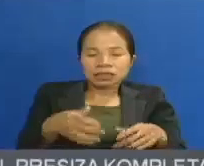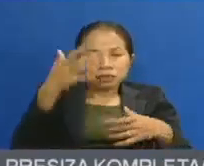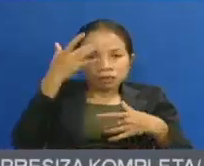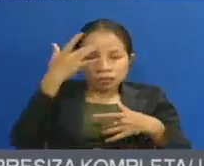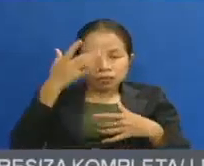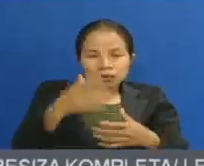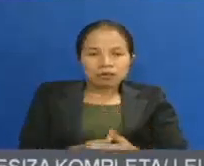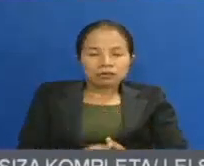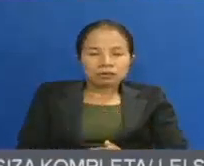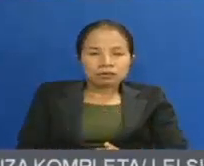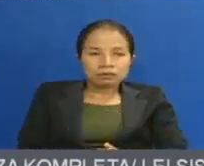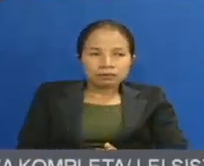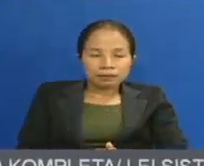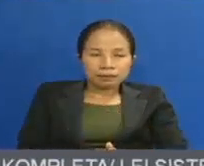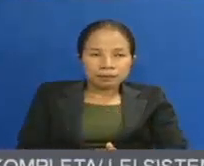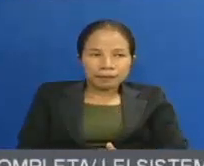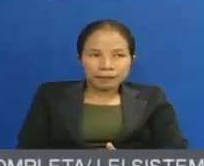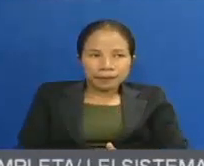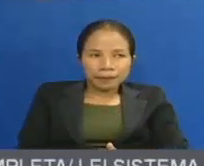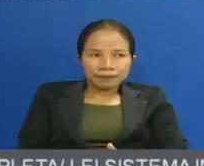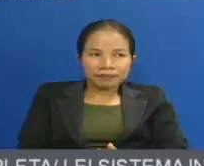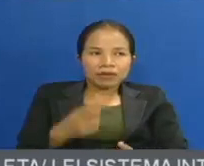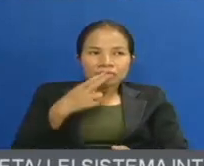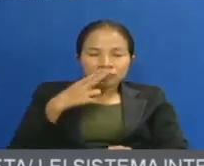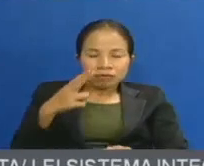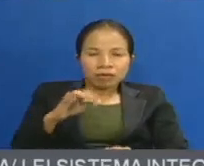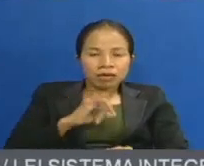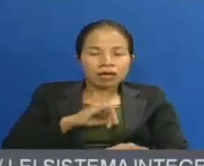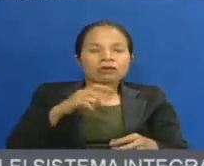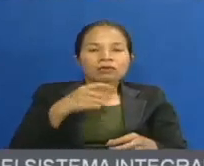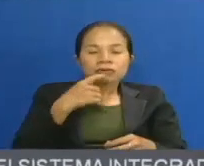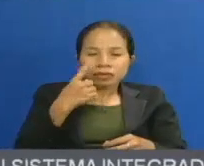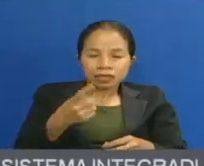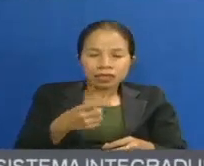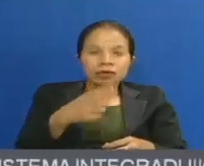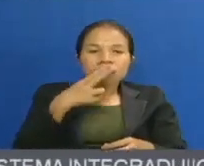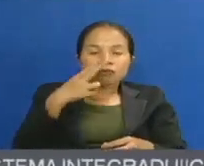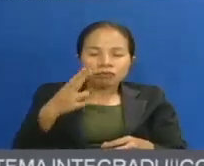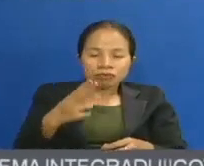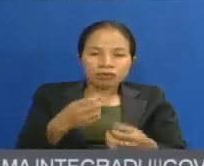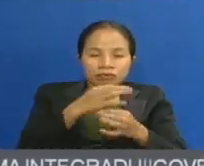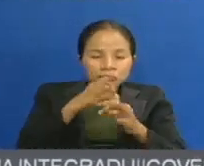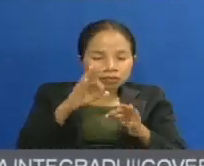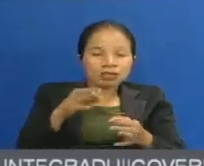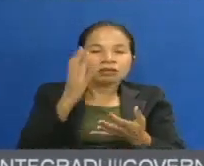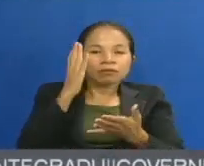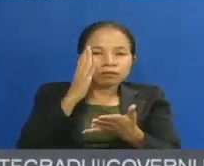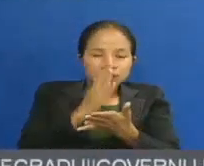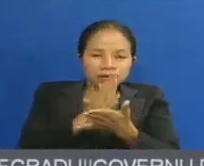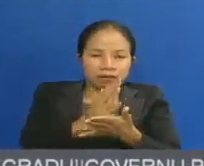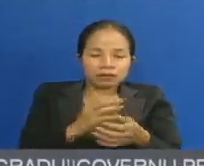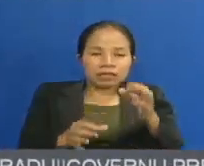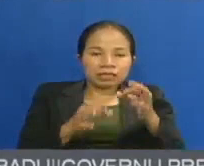moras. Lá é bem, essa tenupan fuma e laran é anto haudian bem. Anto fuma o tia, depois me sai fale. Lá é balu tenupan gam balu de